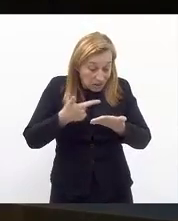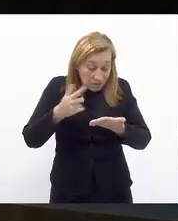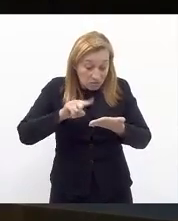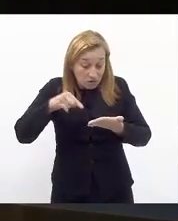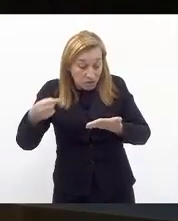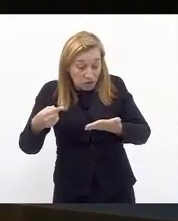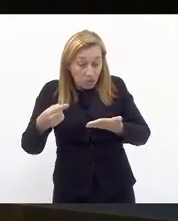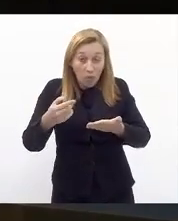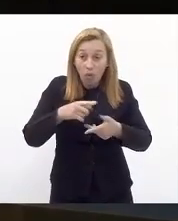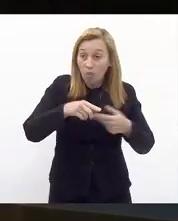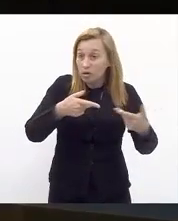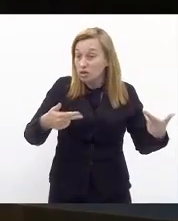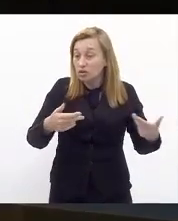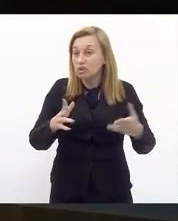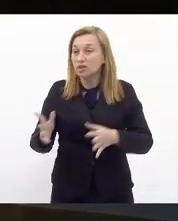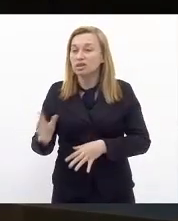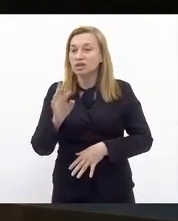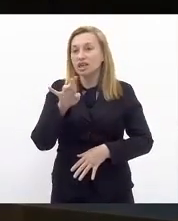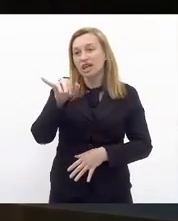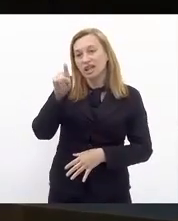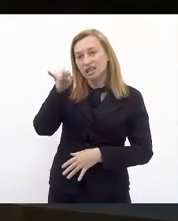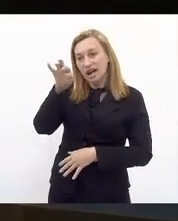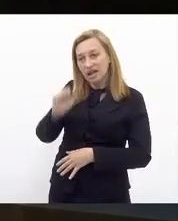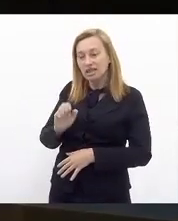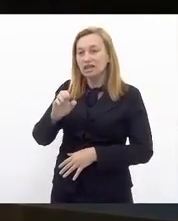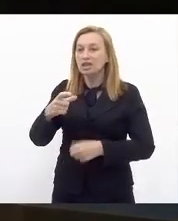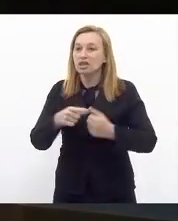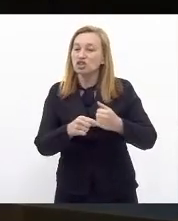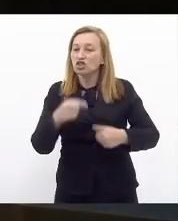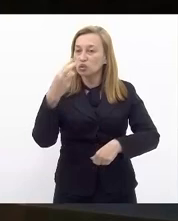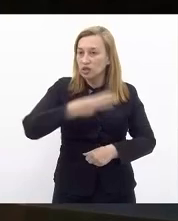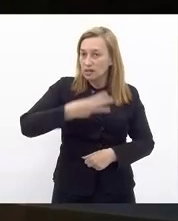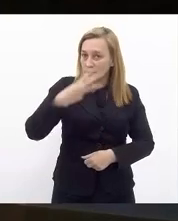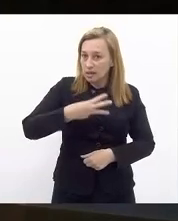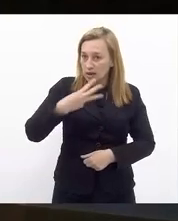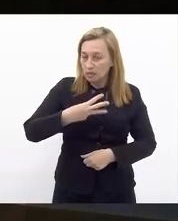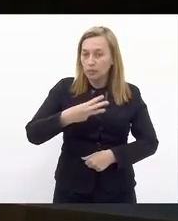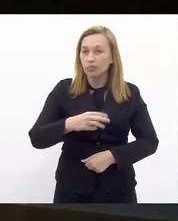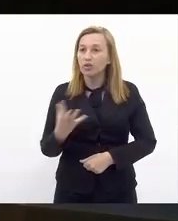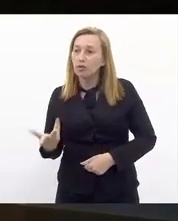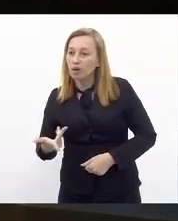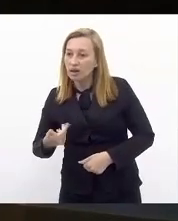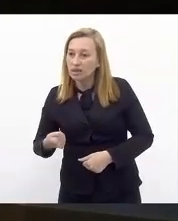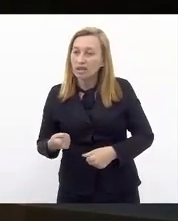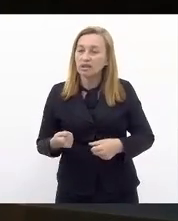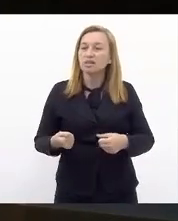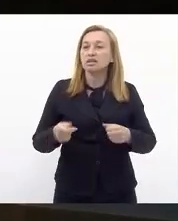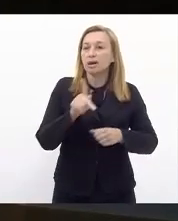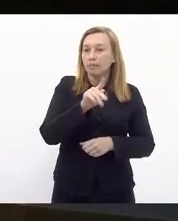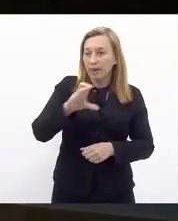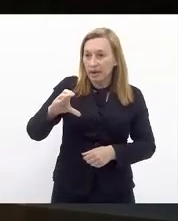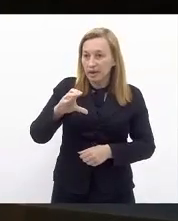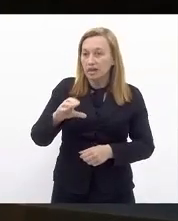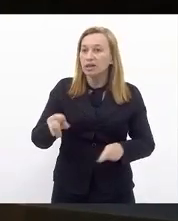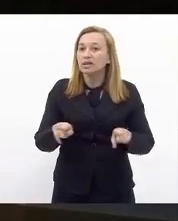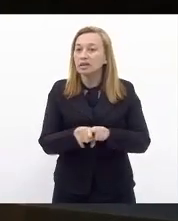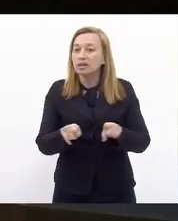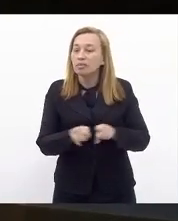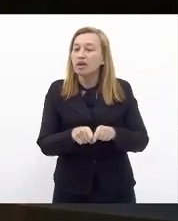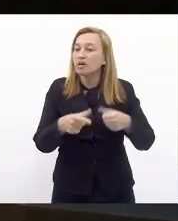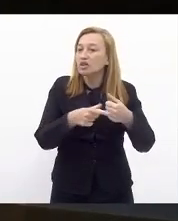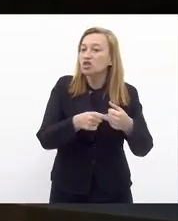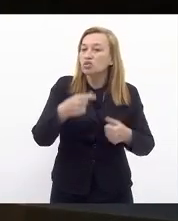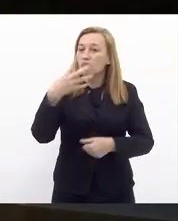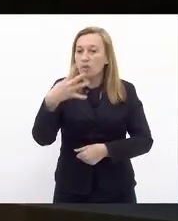coisas a integralidade e paridade tá no artigo 3º da PEC e no artigo